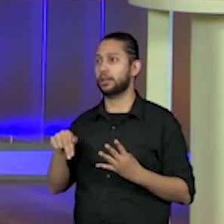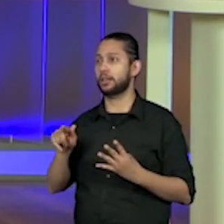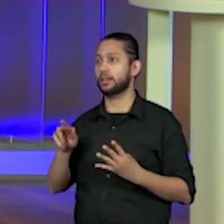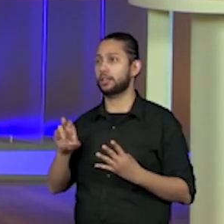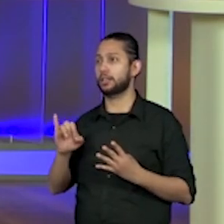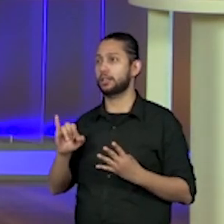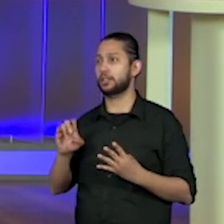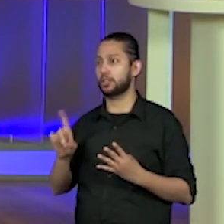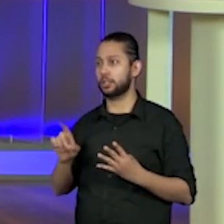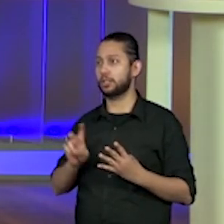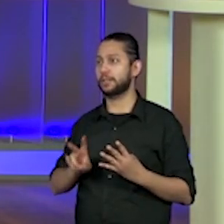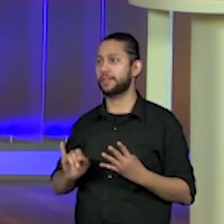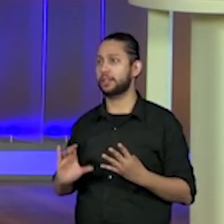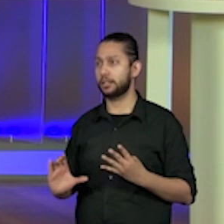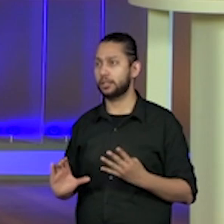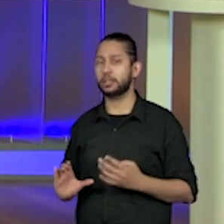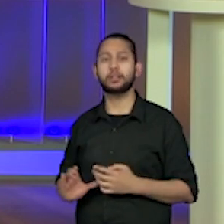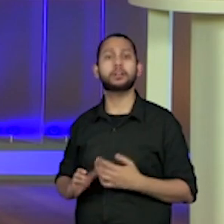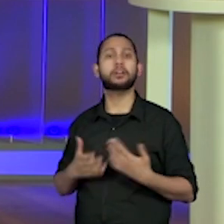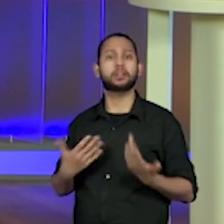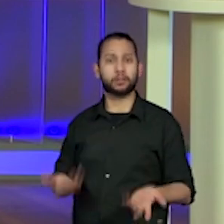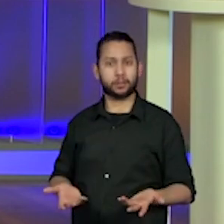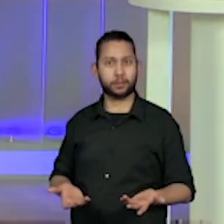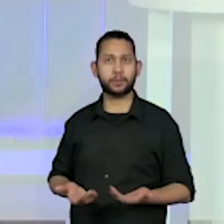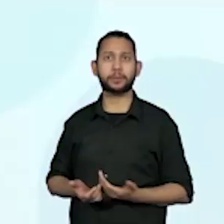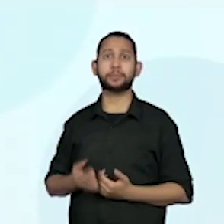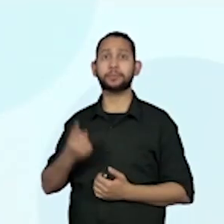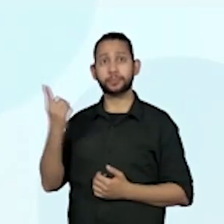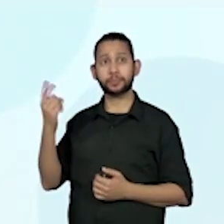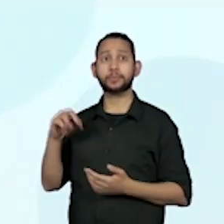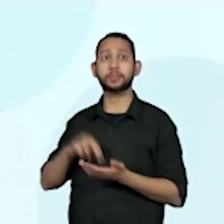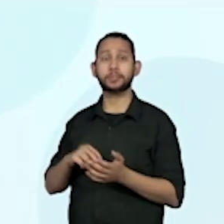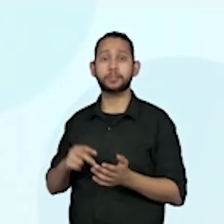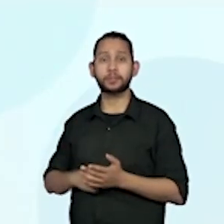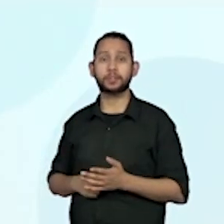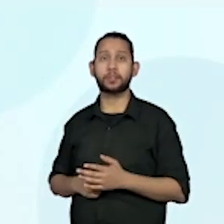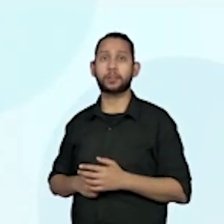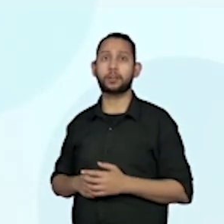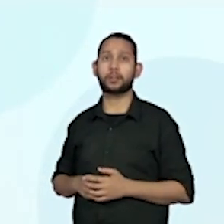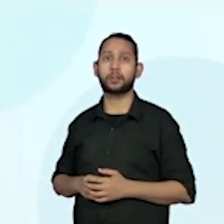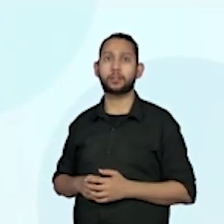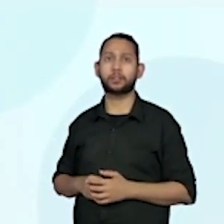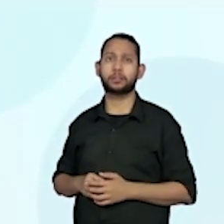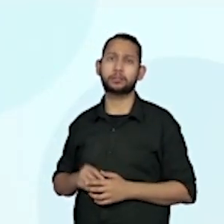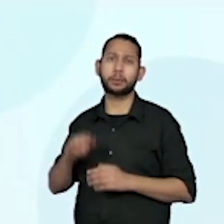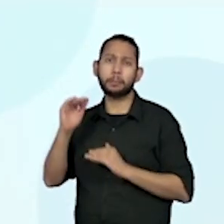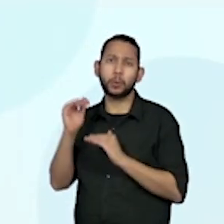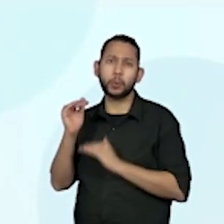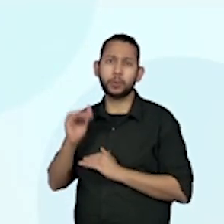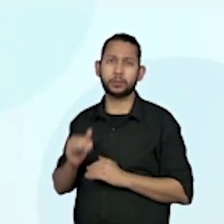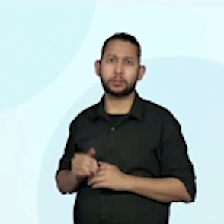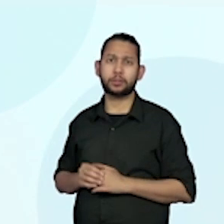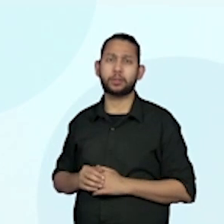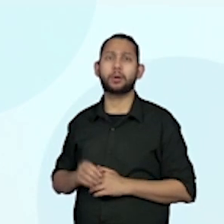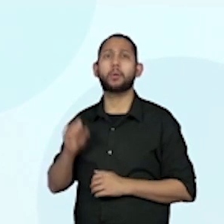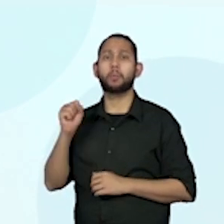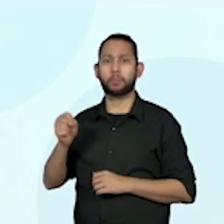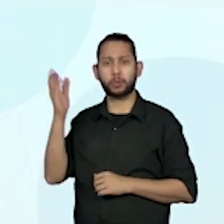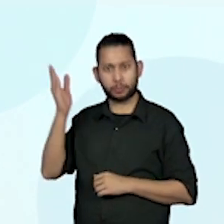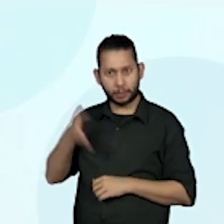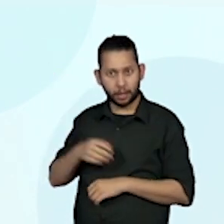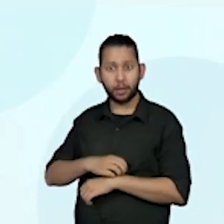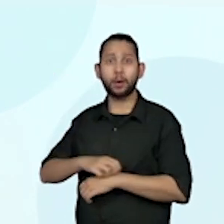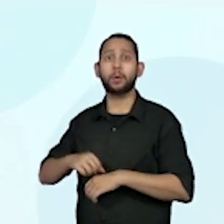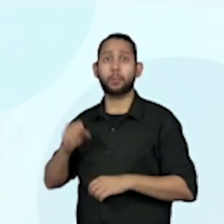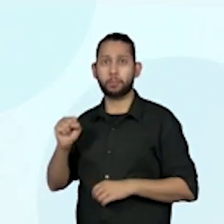Vitor. Isso mesmo, pessoal. Então, essa fração seria... Eu vou colocar desse jeito aqui, mas vocês sabem que a gente pode representar